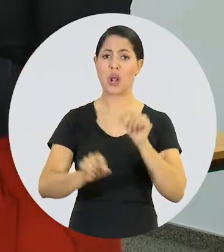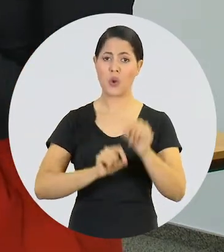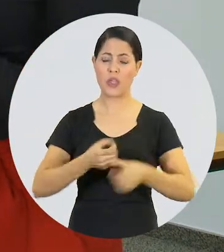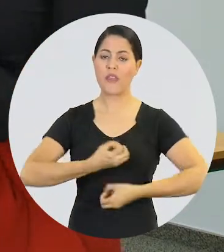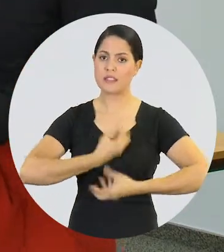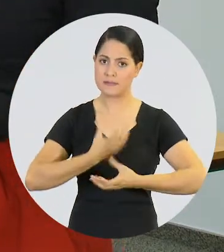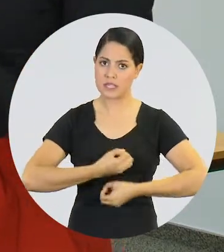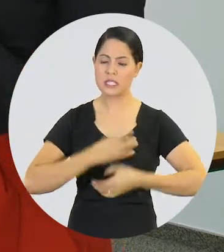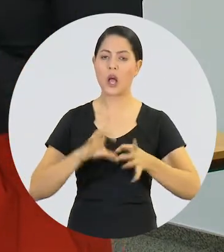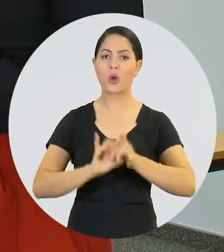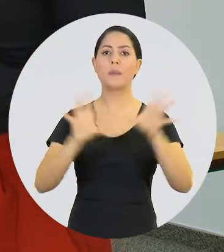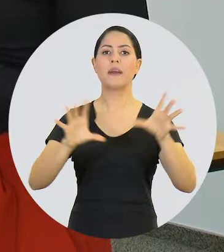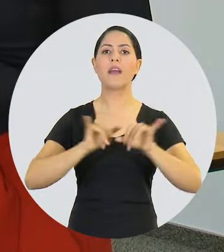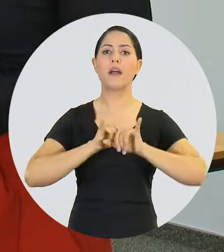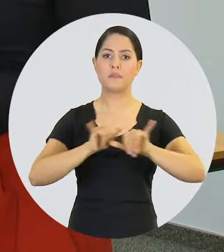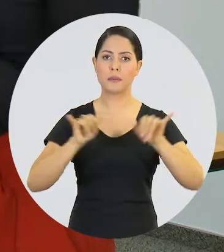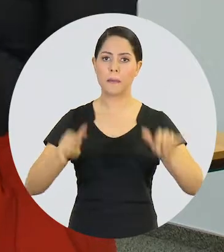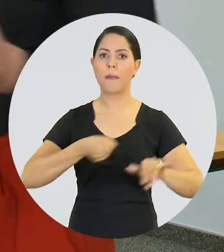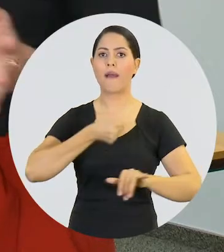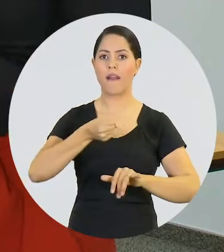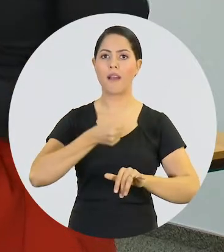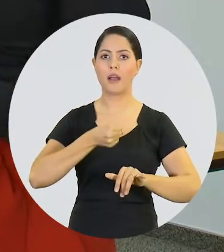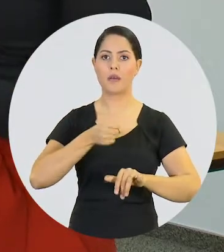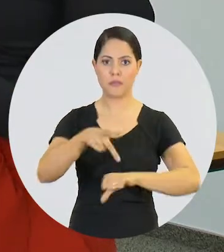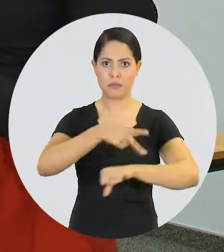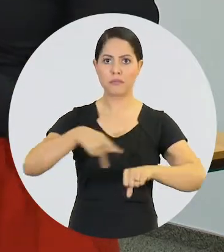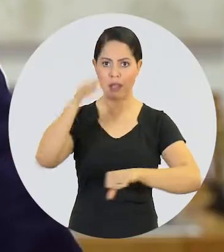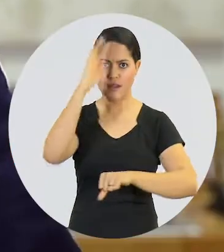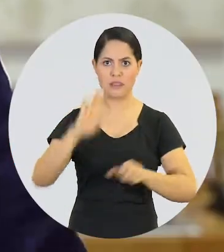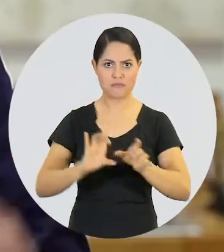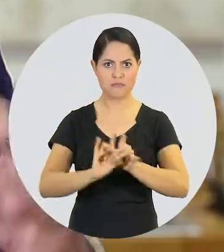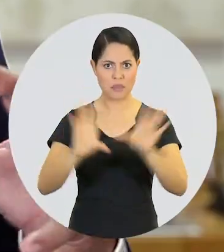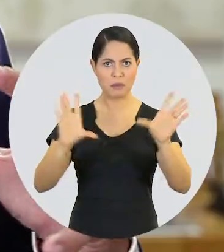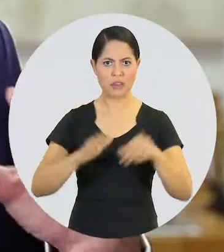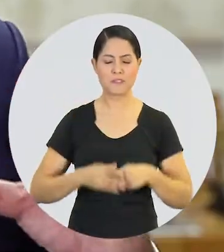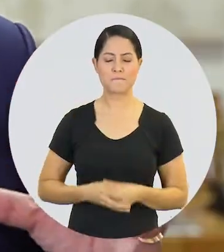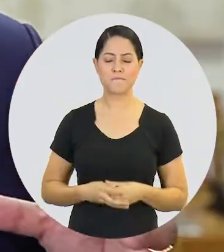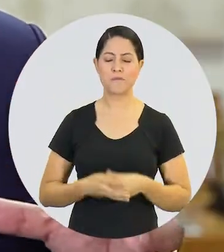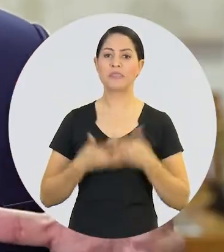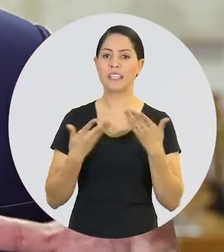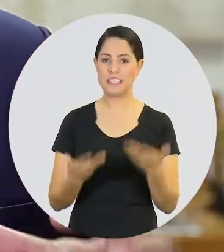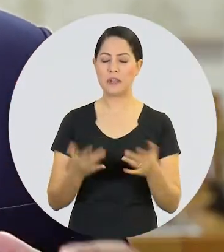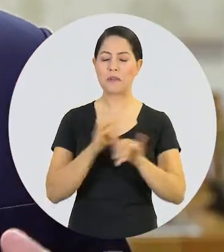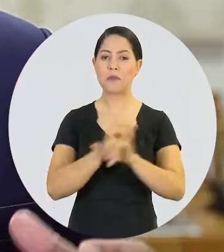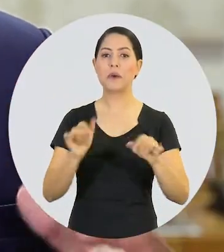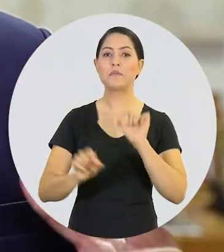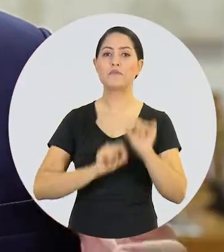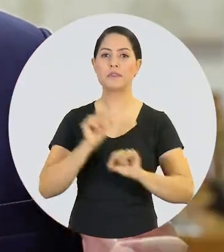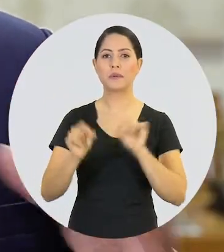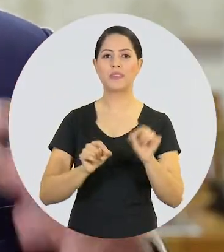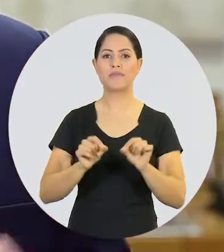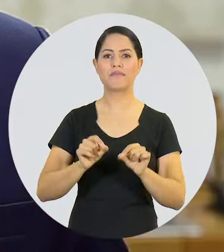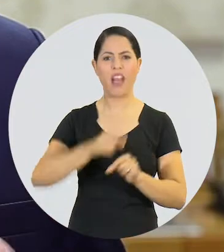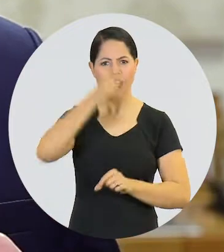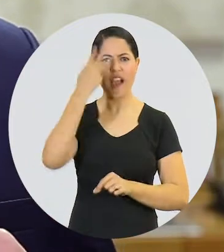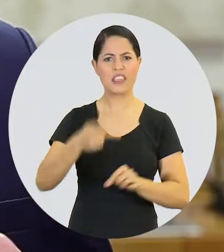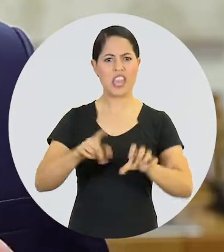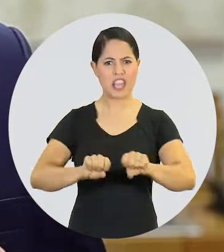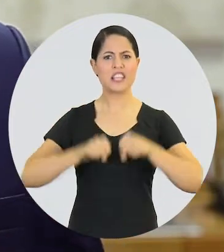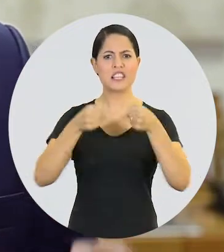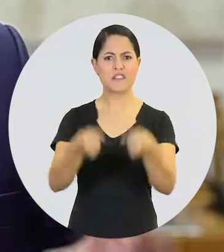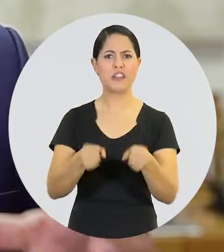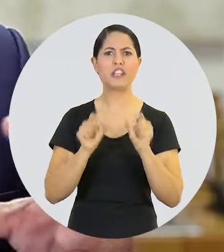da liberdade de expressão, da liberdade de imprensa para um país democrático. Eu friso que, na verdade, nós temos aqui um bem a